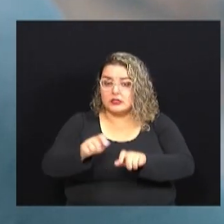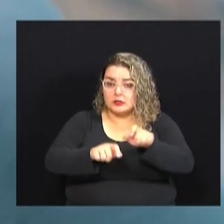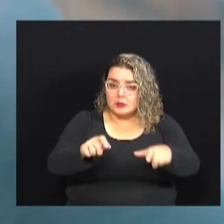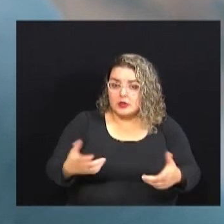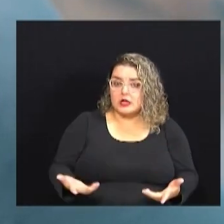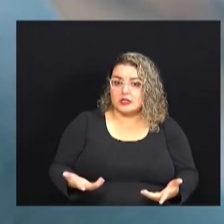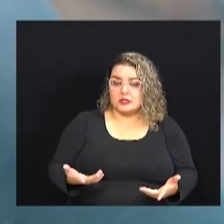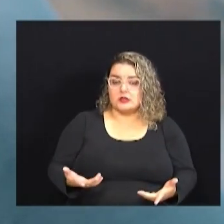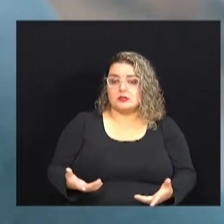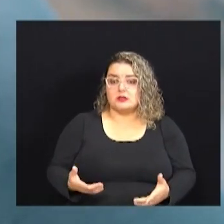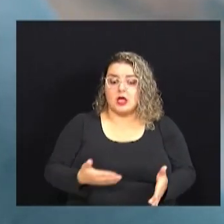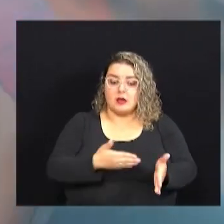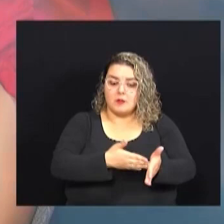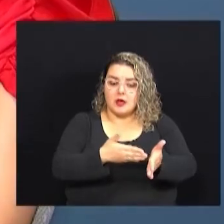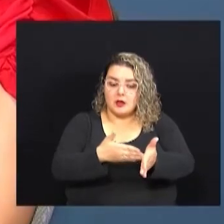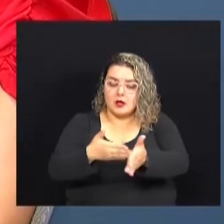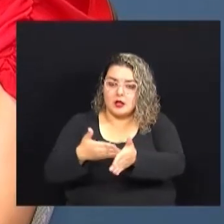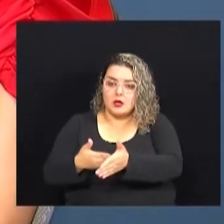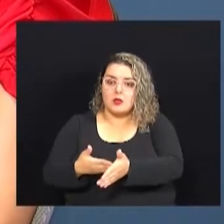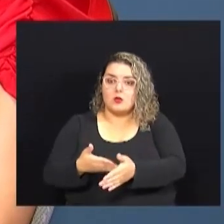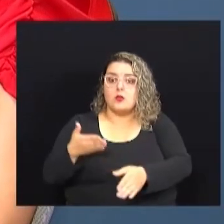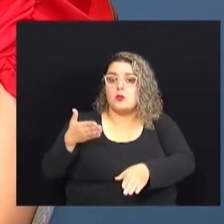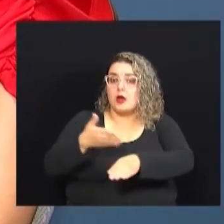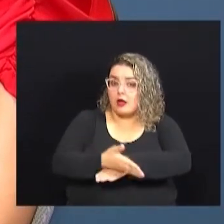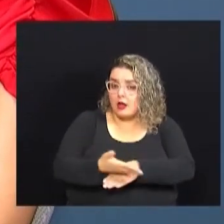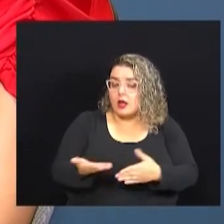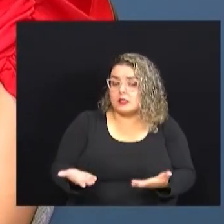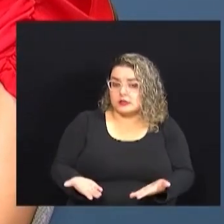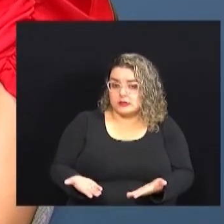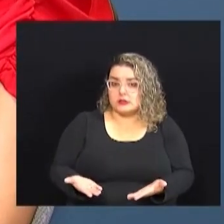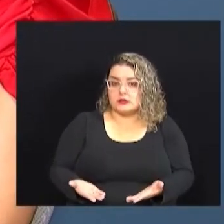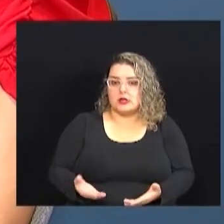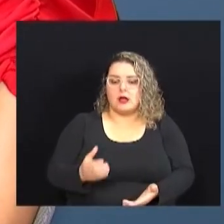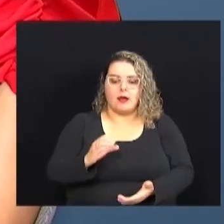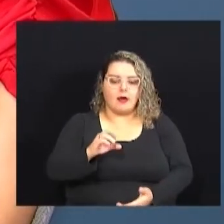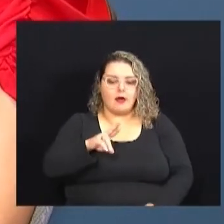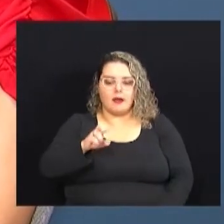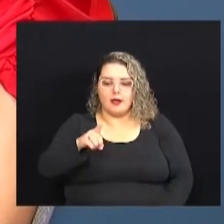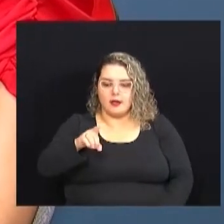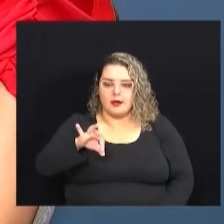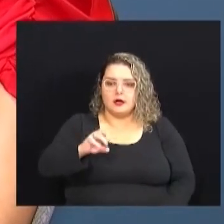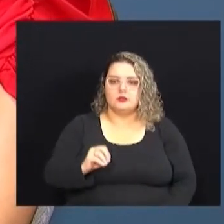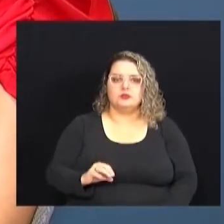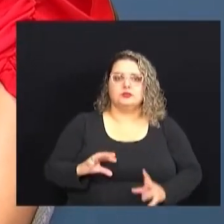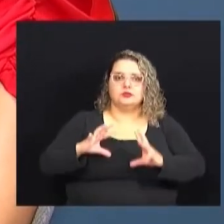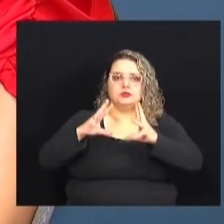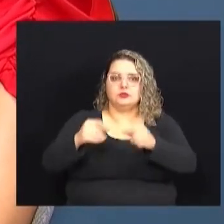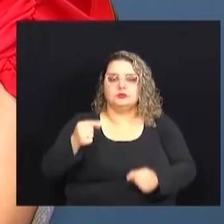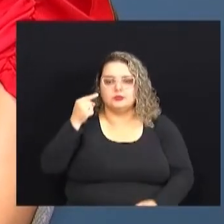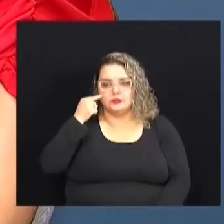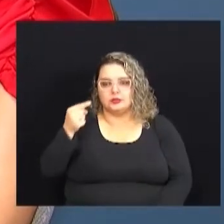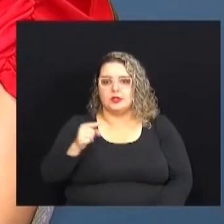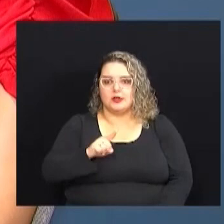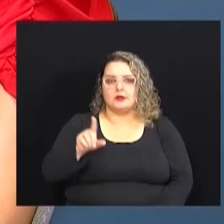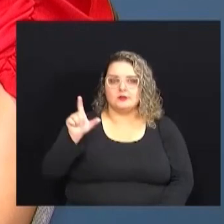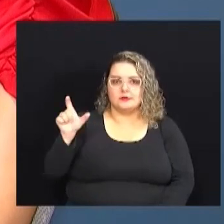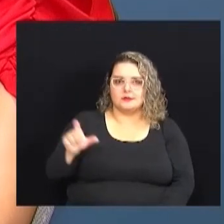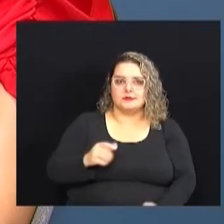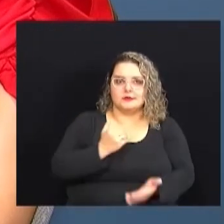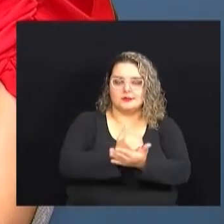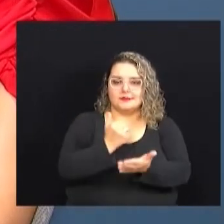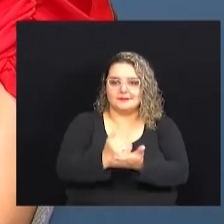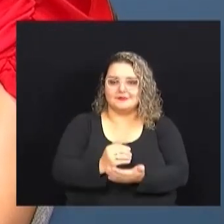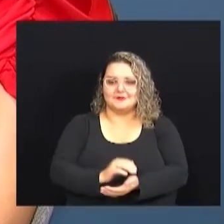dessa pessoa e vai limitar um pouquinho o acesso dela, né, a créditos de modo geral, não só aos cartões de crédito